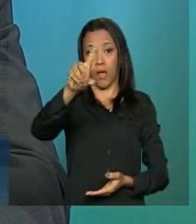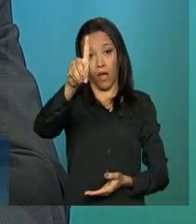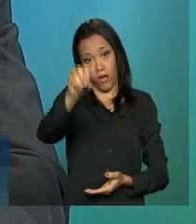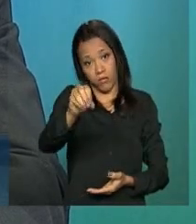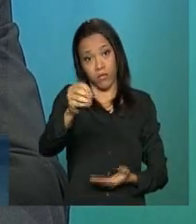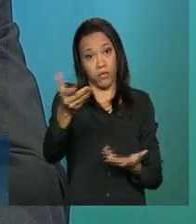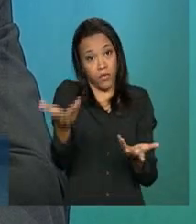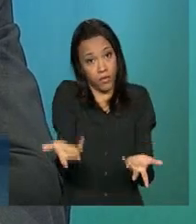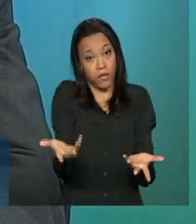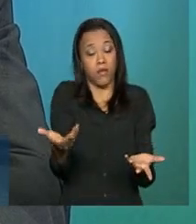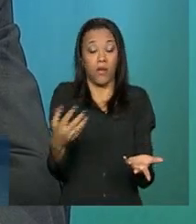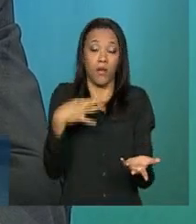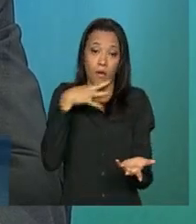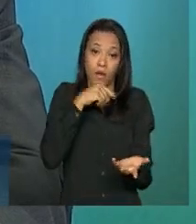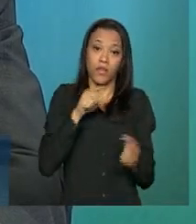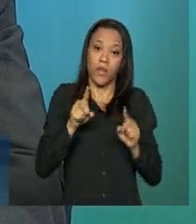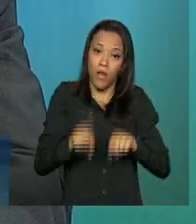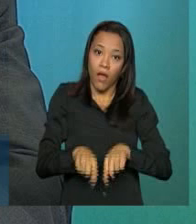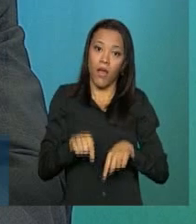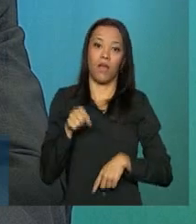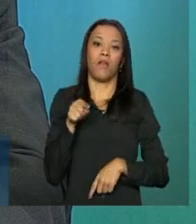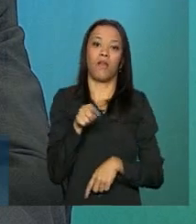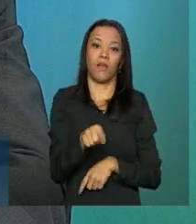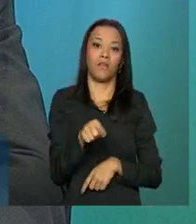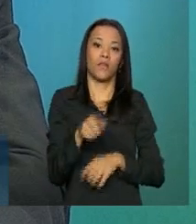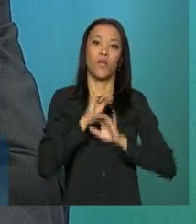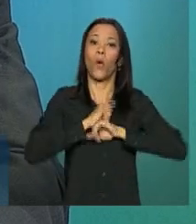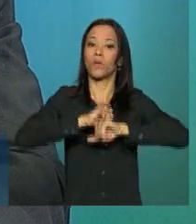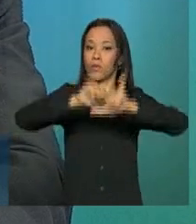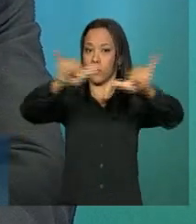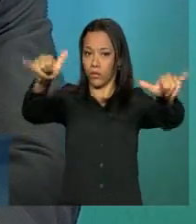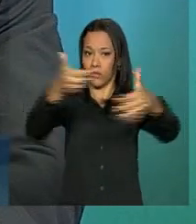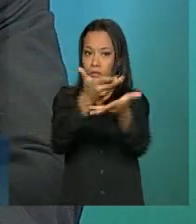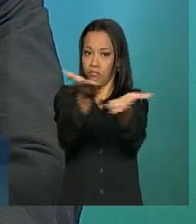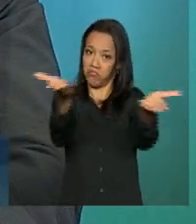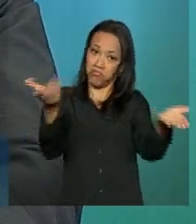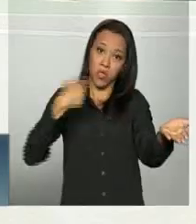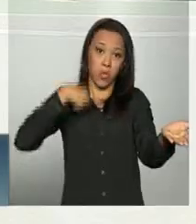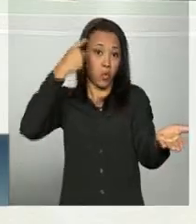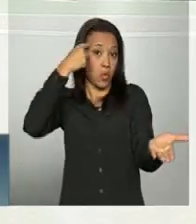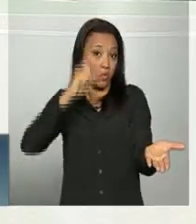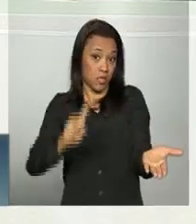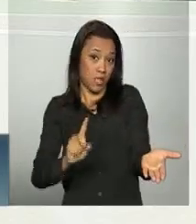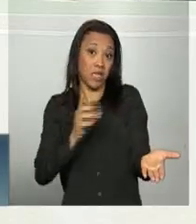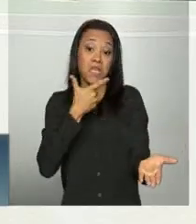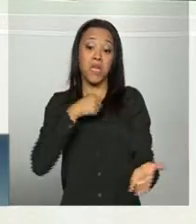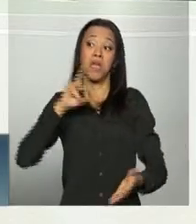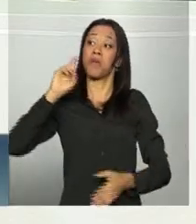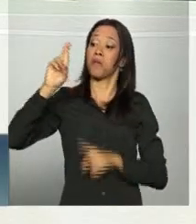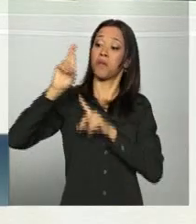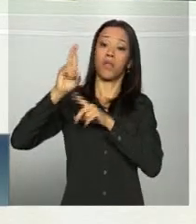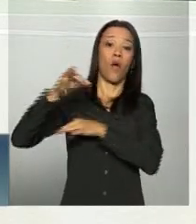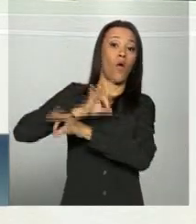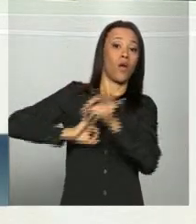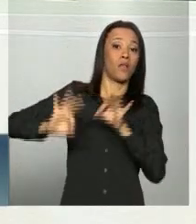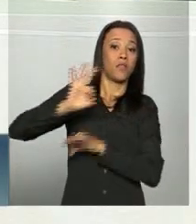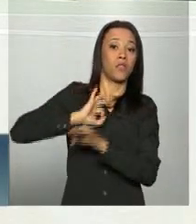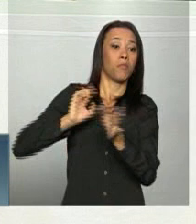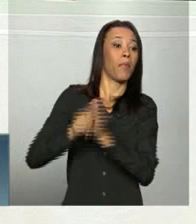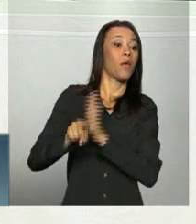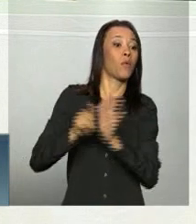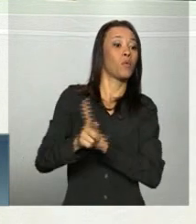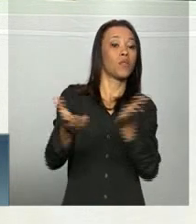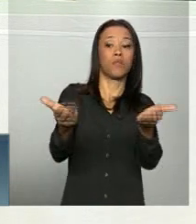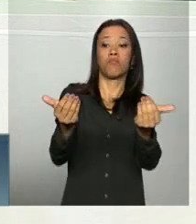que esse seria o anúncio. Eu não sei quem está organizando aqui as perguntas, mas eu acho que a gente